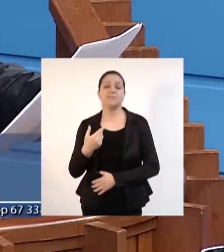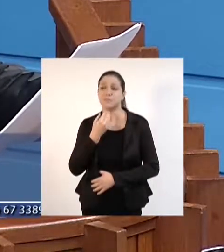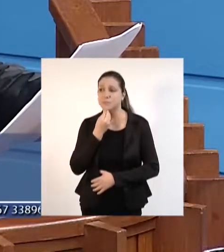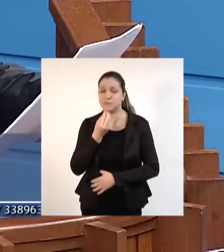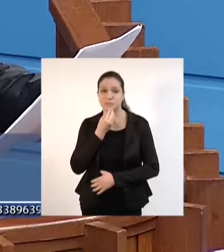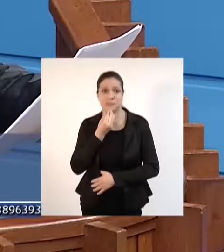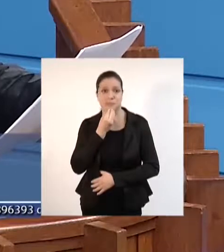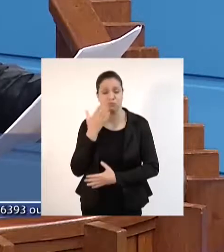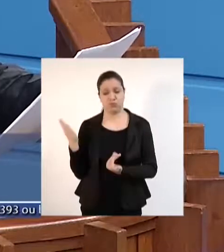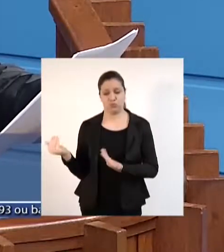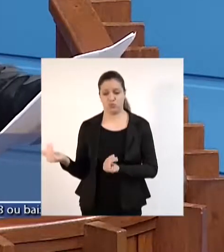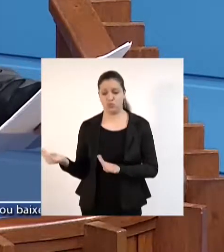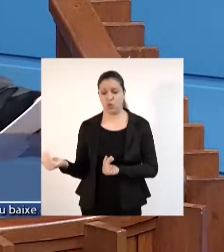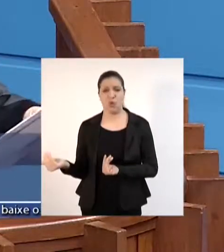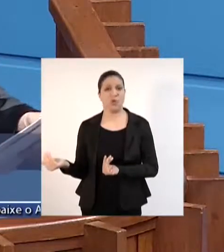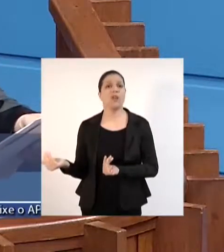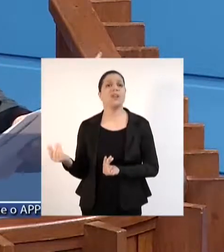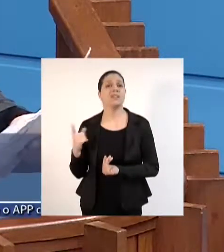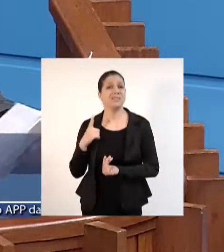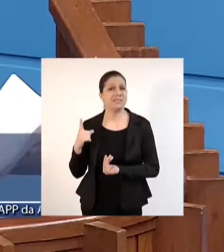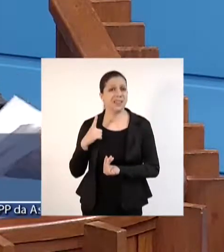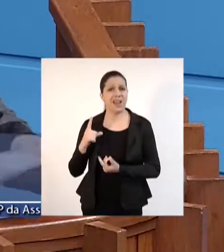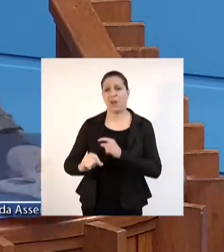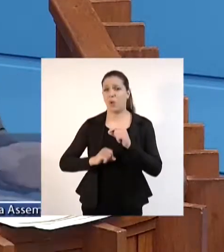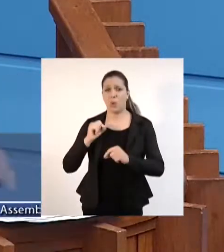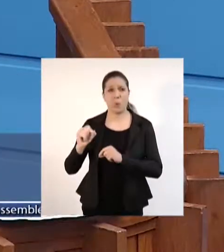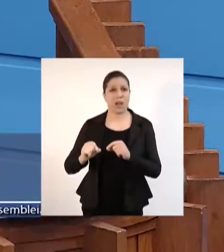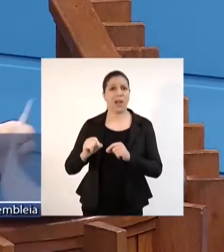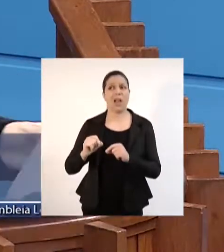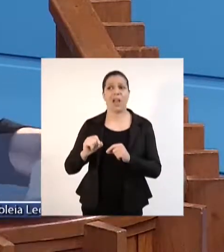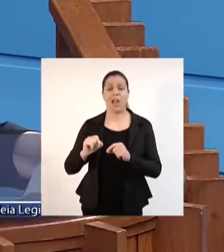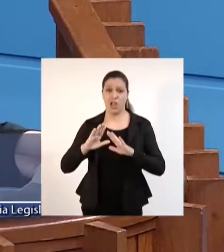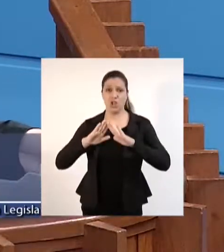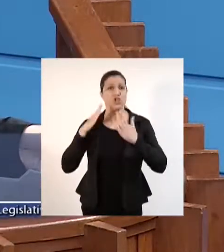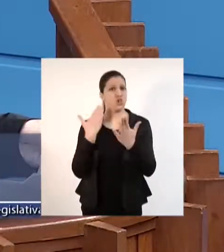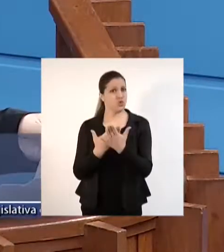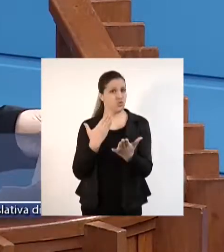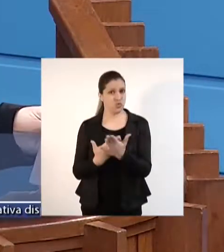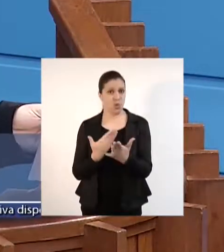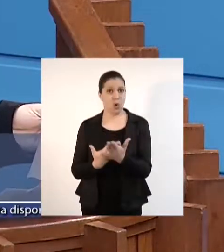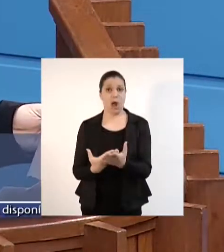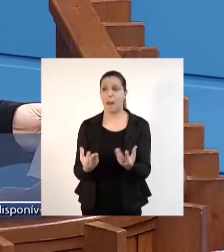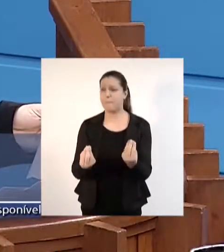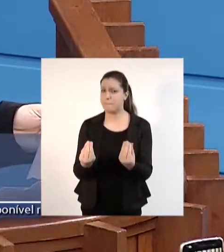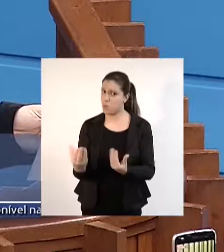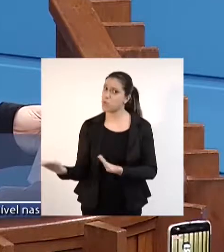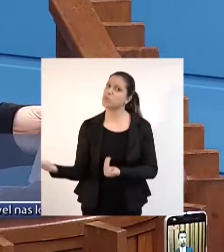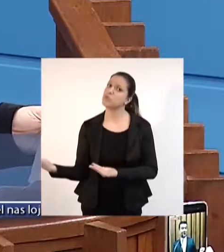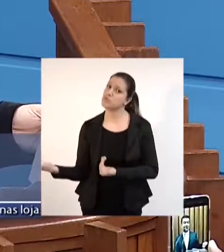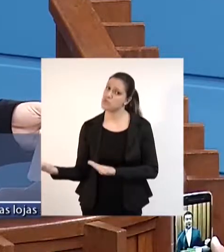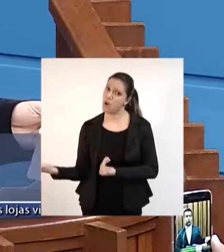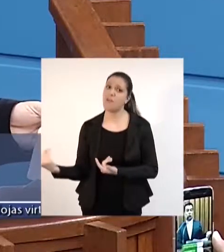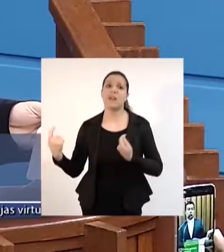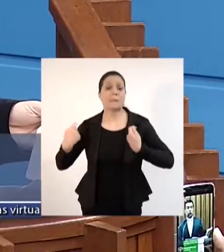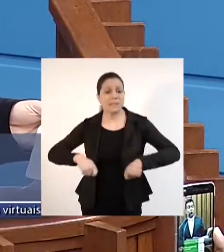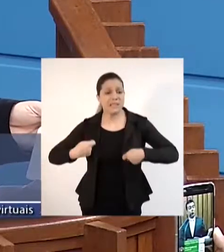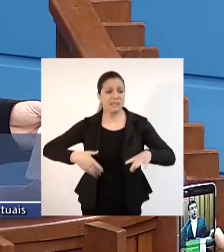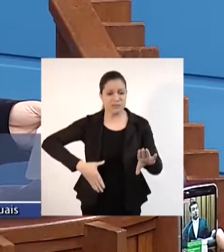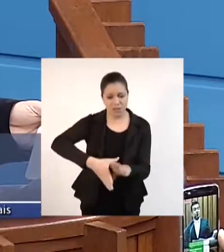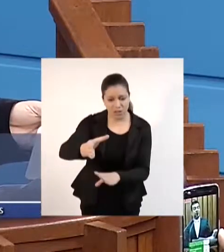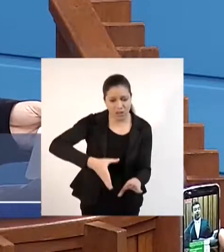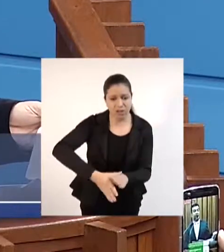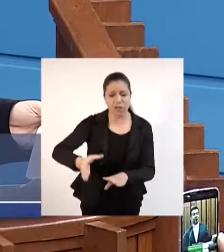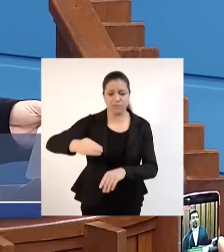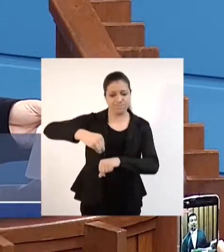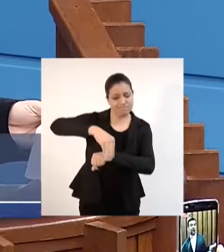do tempo, e onde muitos adolescentes passam o dia inteiro, a escola. Ficou no passado, ou ao